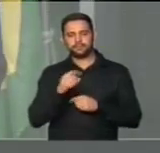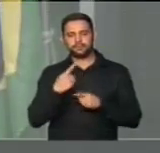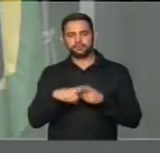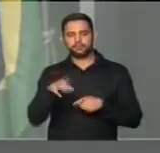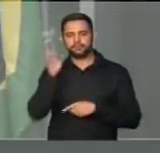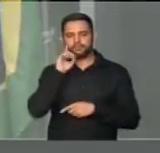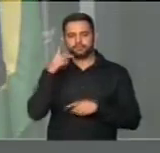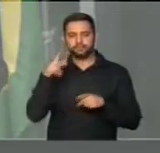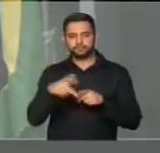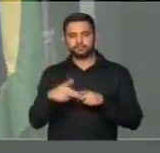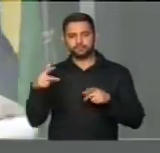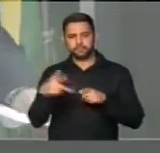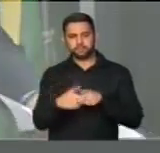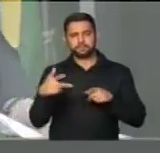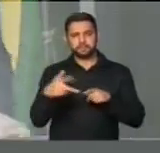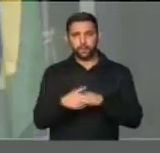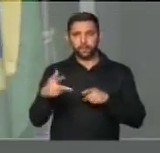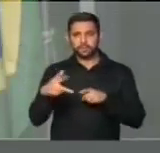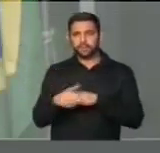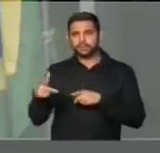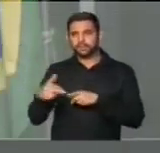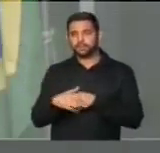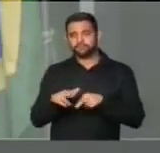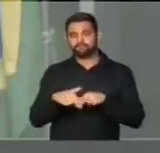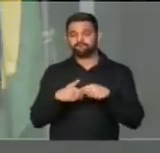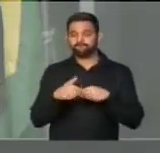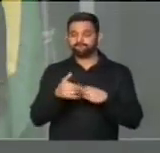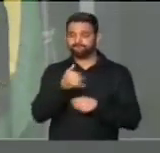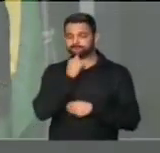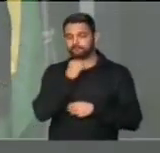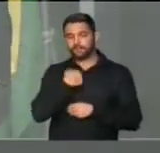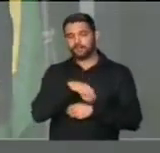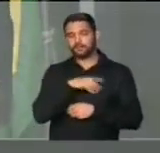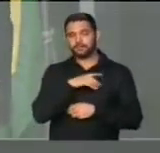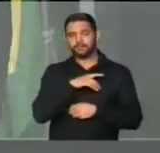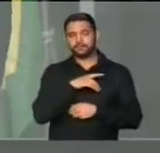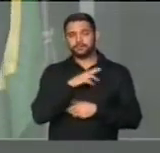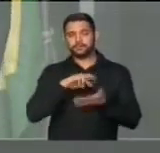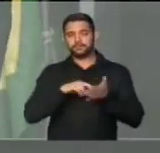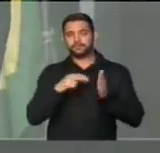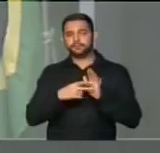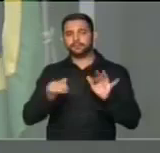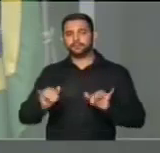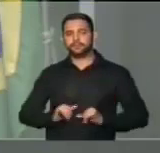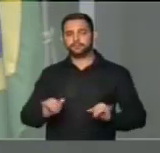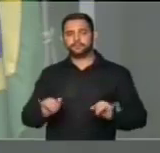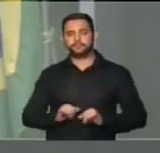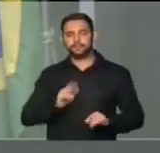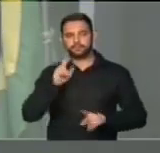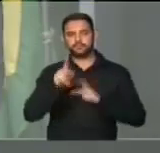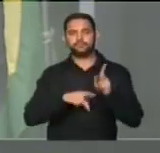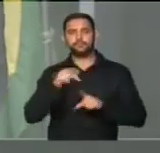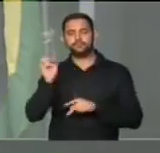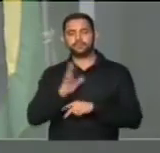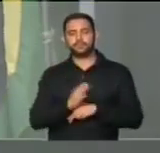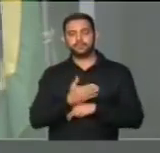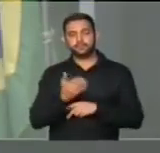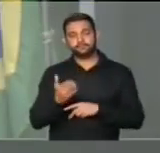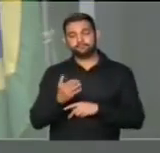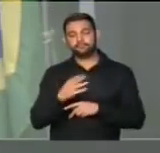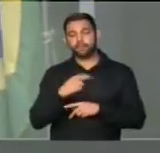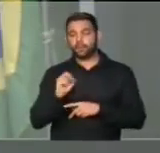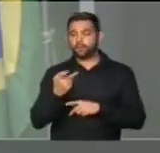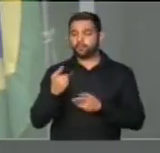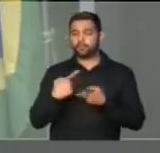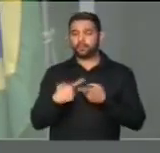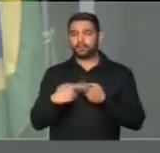dia após dia. Infelizmente, a tosse da vaca significa o sofrimento do povo brasileiro. Ou por